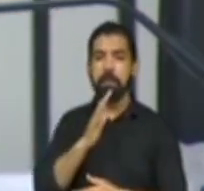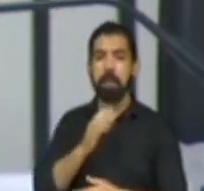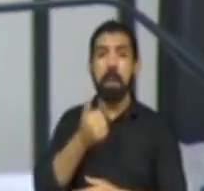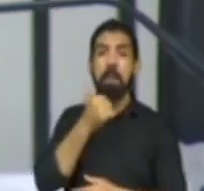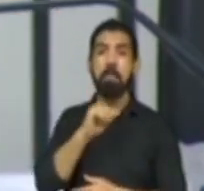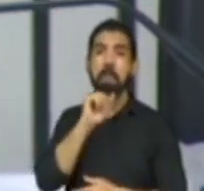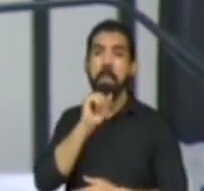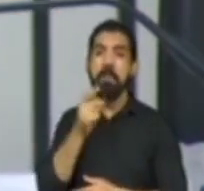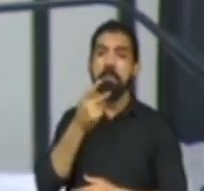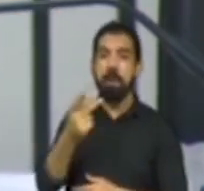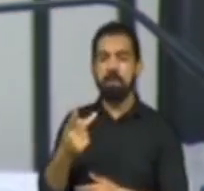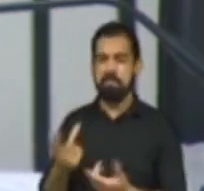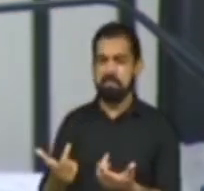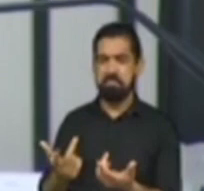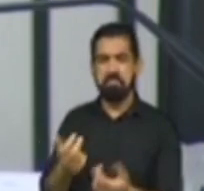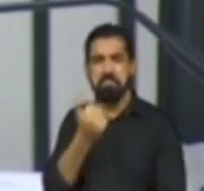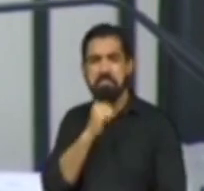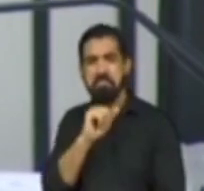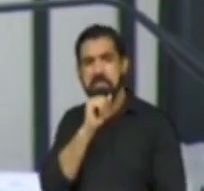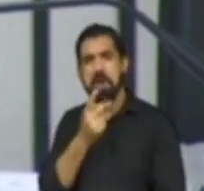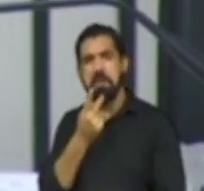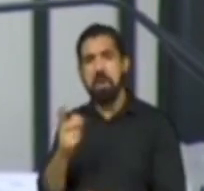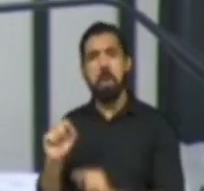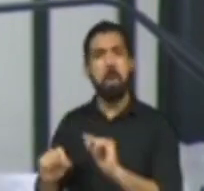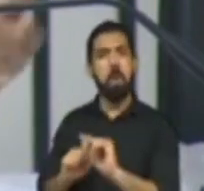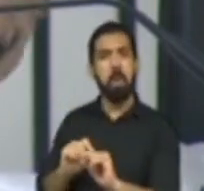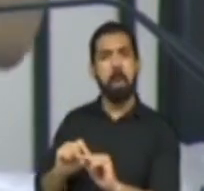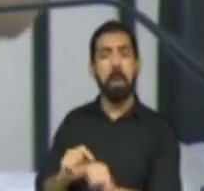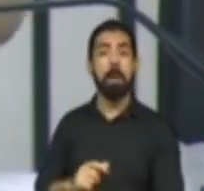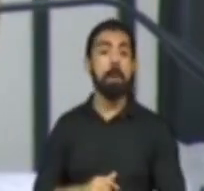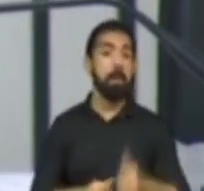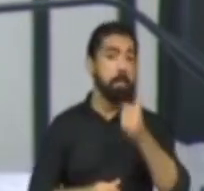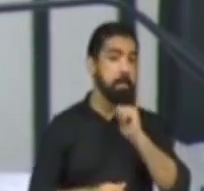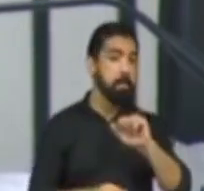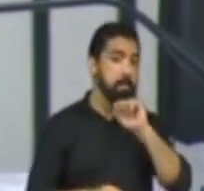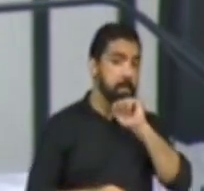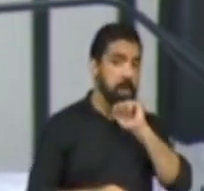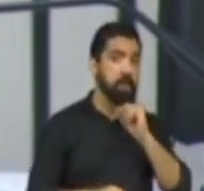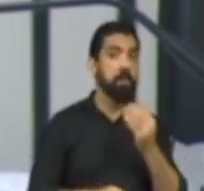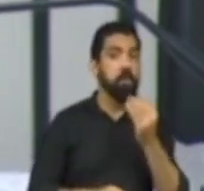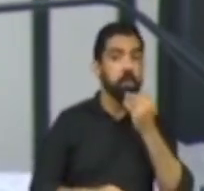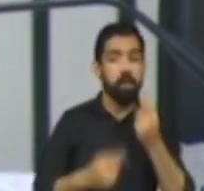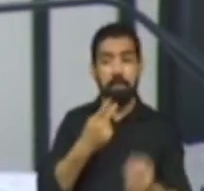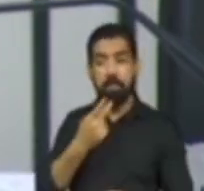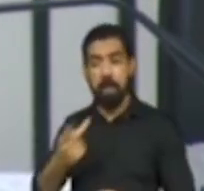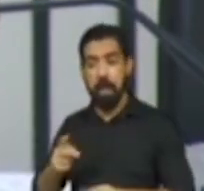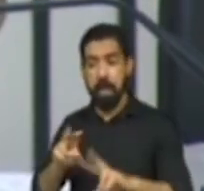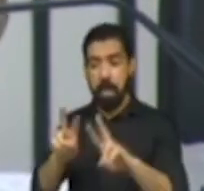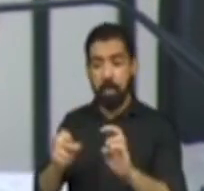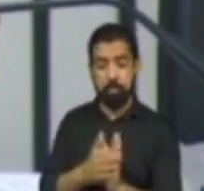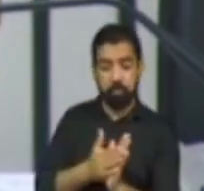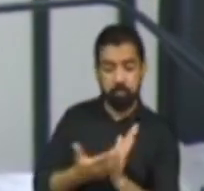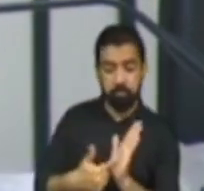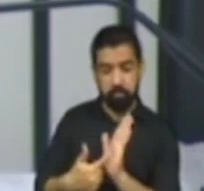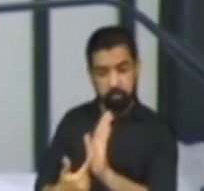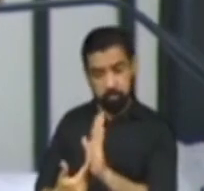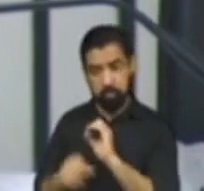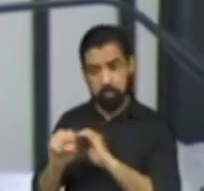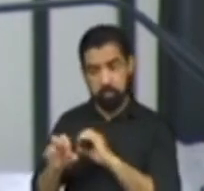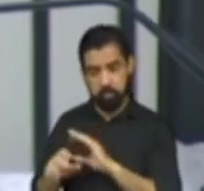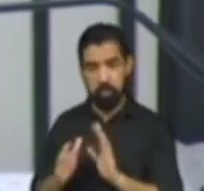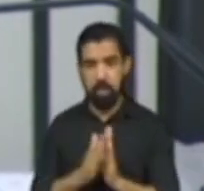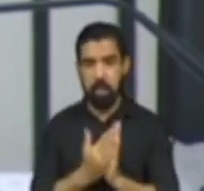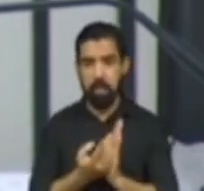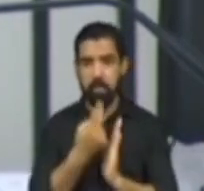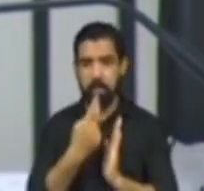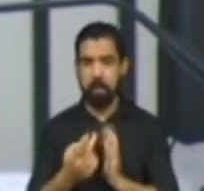ele. Porque a mãe dele devia ter falado para ele a palavra de Deus. Porque se a mãe dele tivesse falado para ele a palavra de Deus, a Bíblia diz assim: ensina o